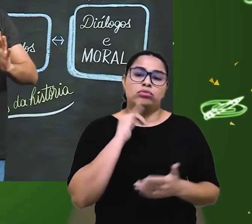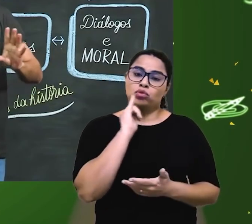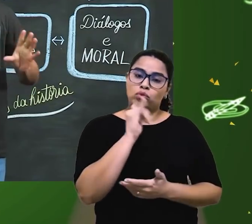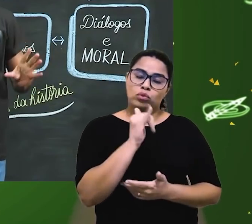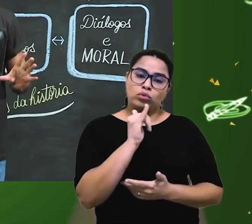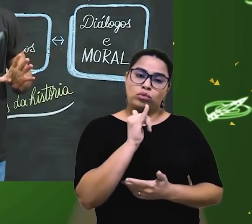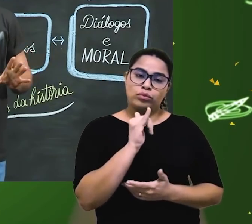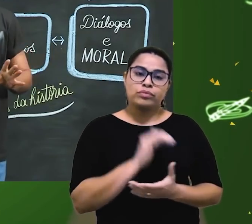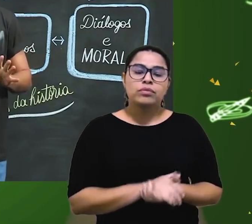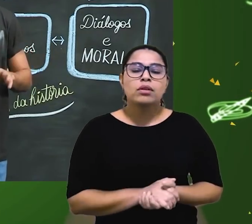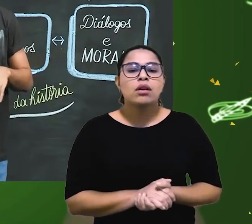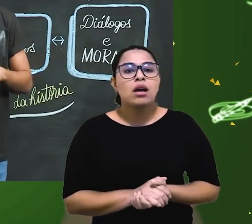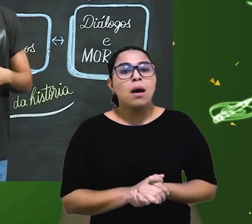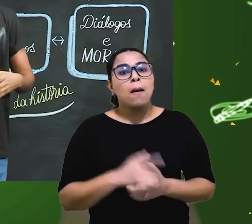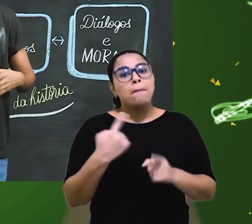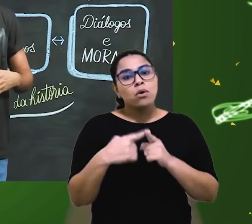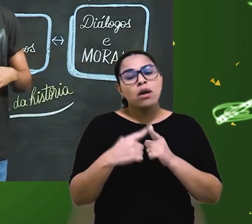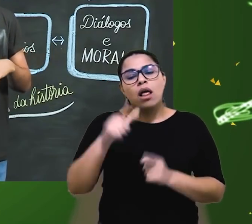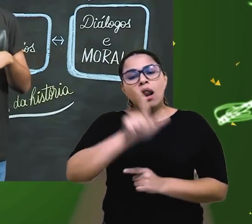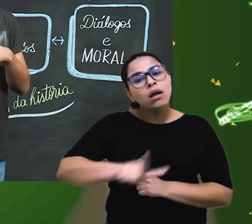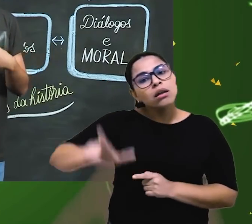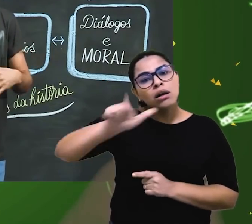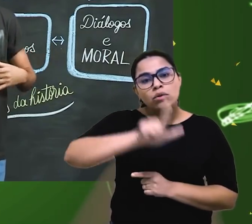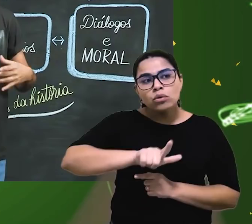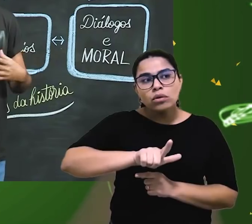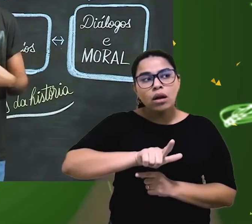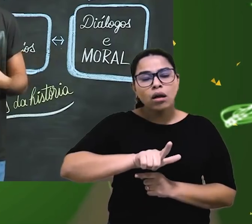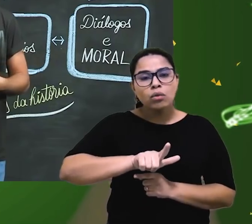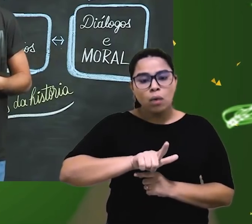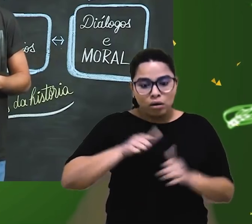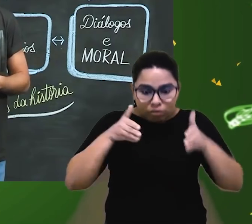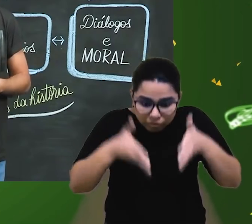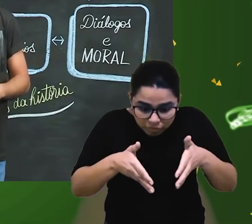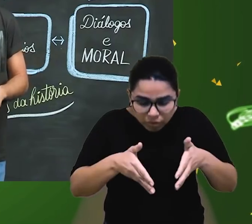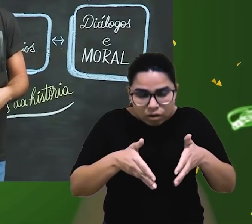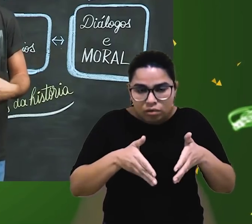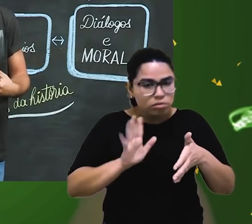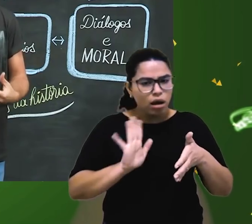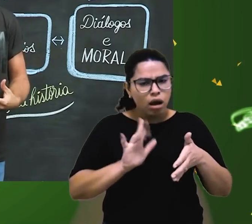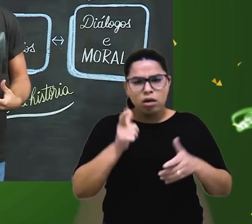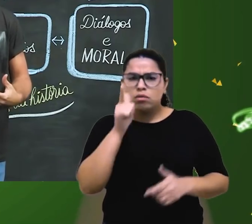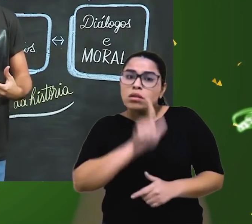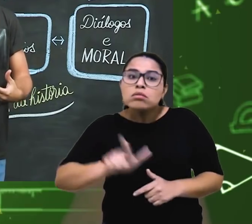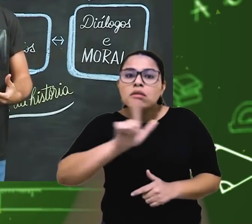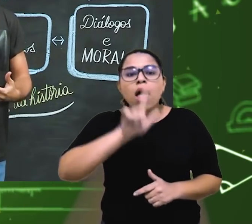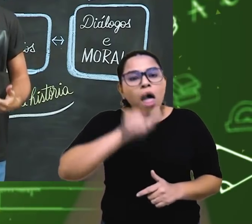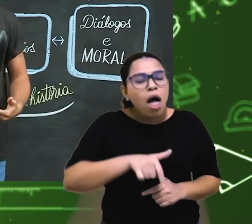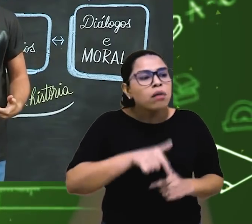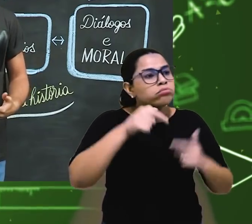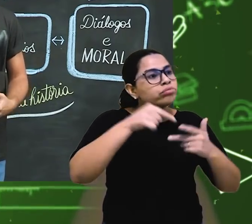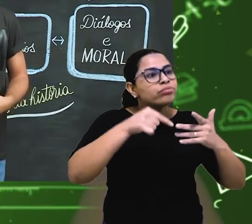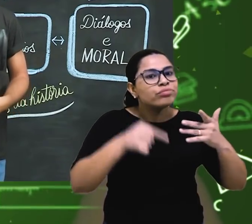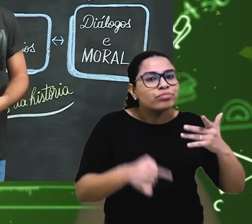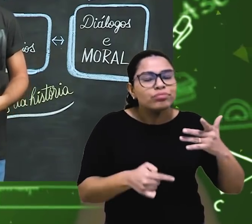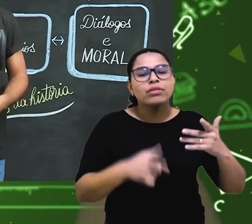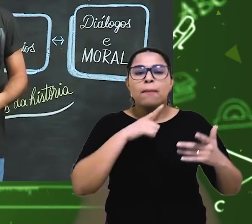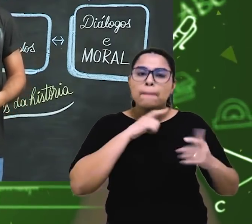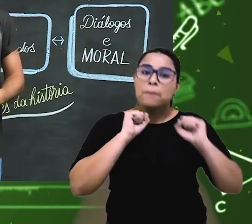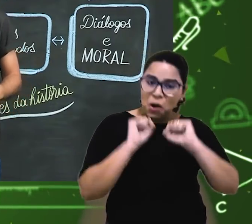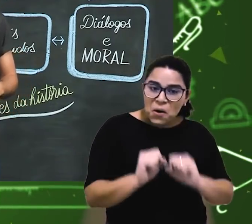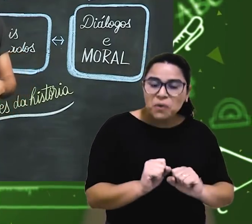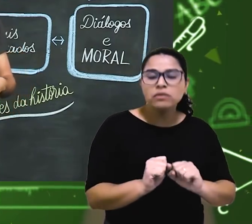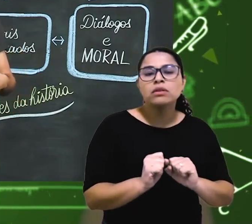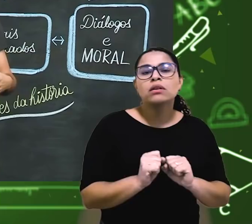literatura algo estático, né? A literatura é algo muito dinâmico. Então existem várias maneiras que os escritores utilizam para manifestar a narrativa que é expressa pelo